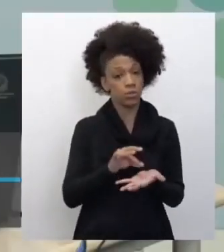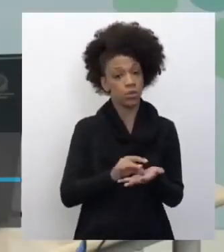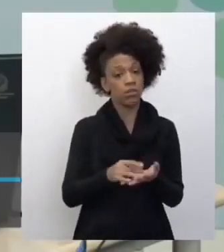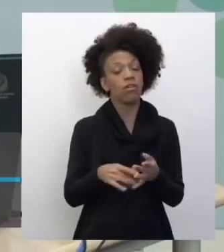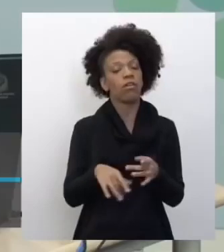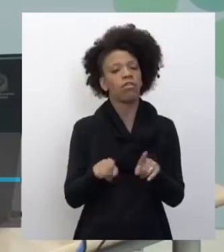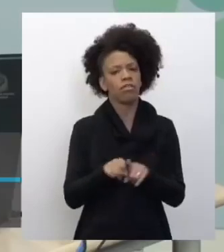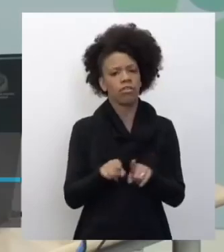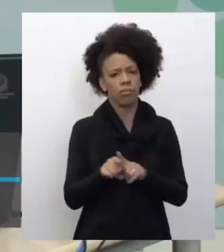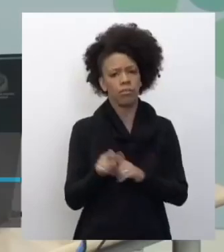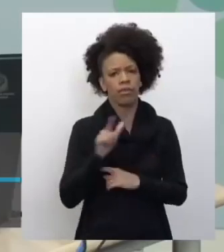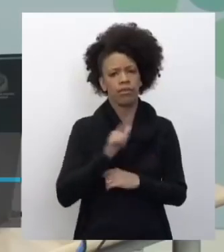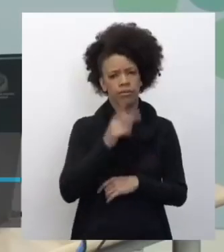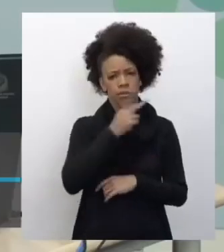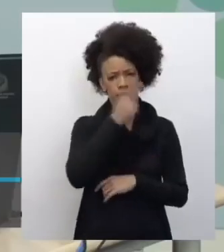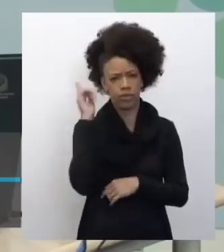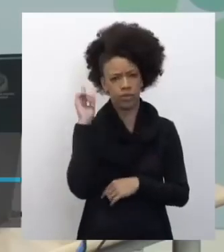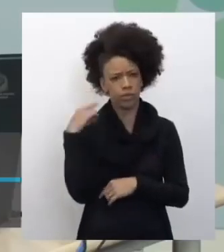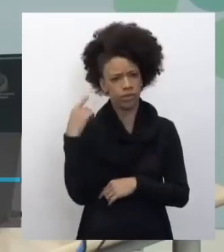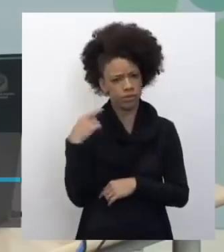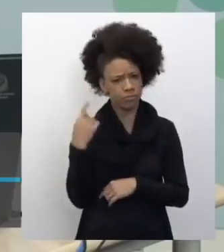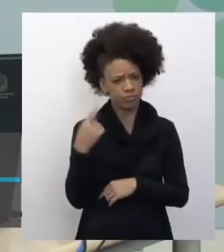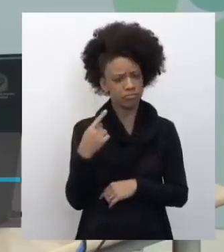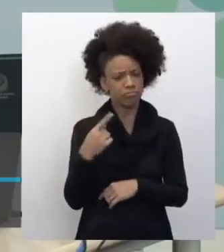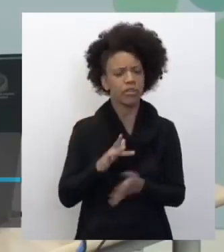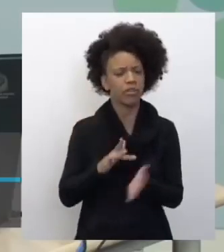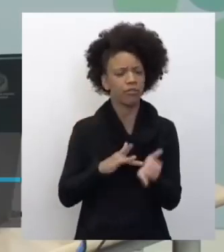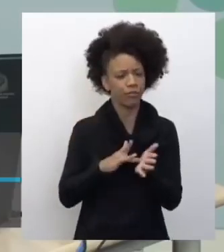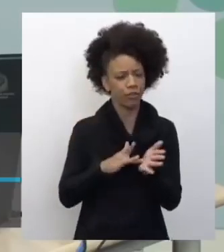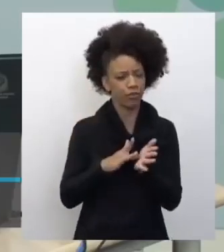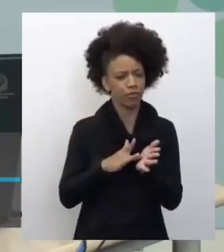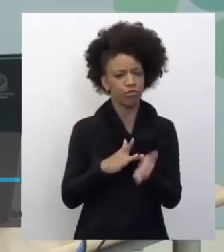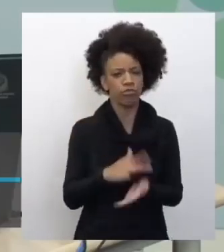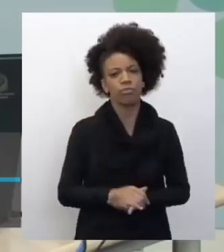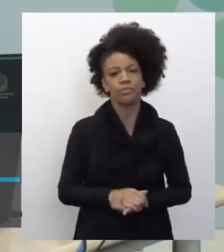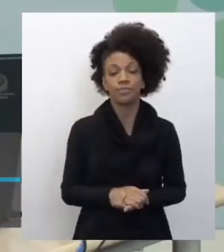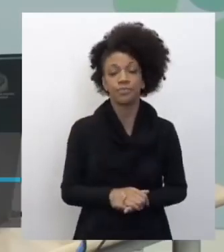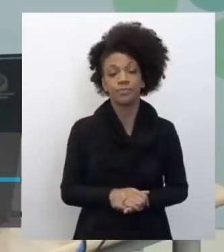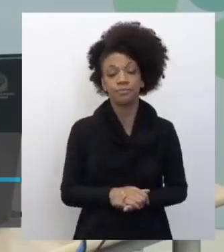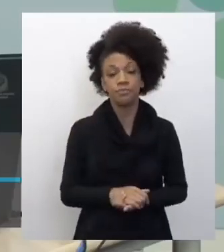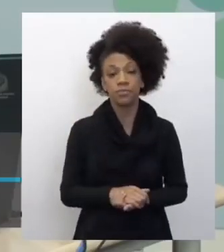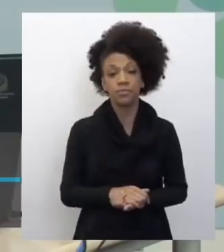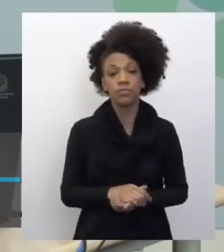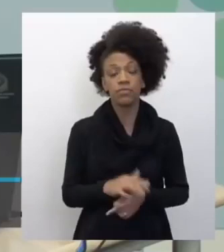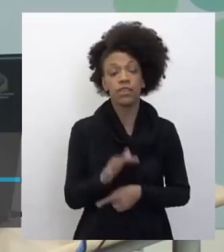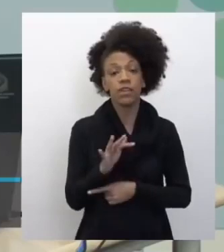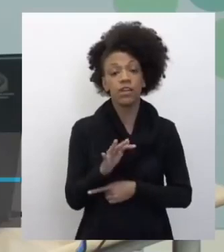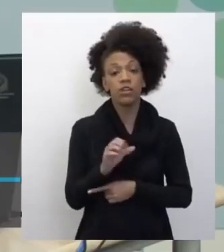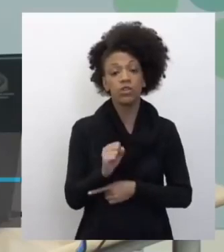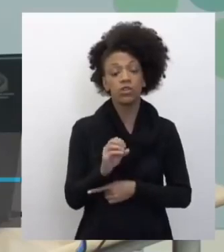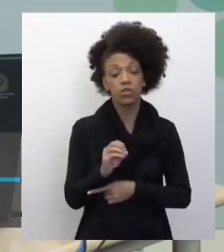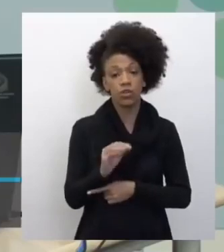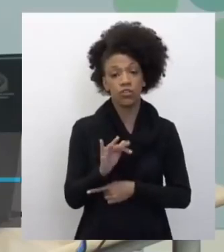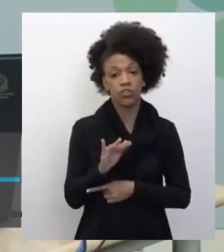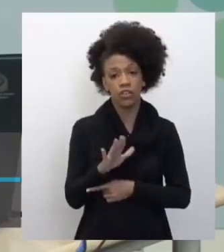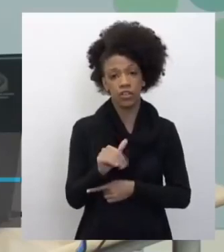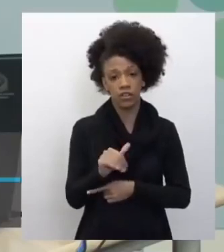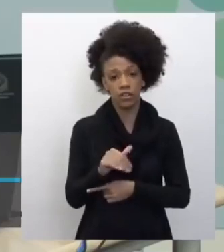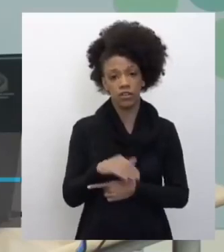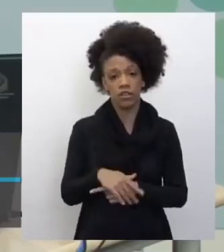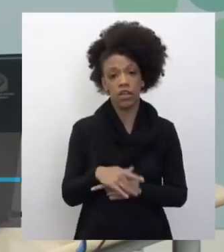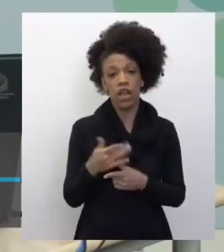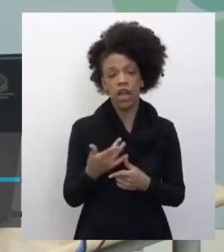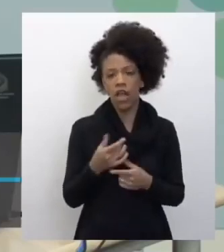as pessoas que dão uma de loucos, né? A Cecília pergunta, é uma comédia